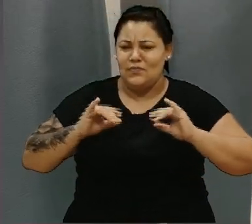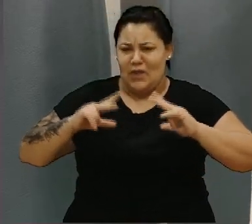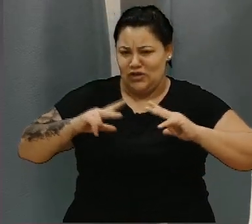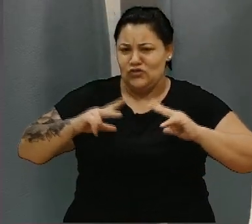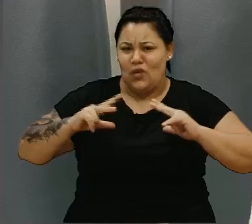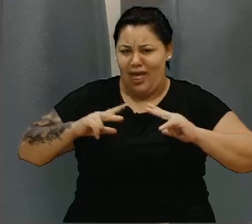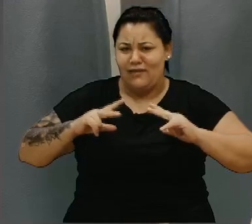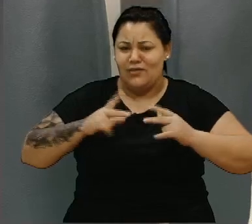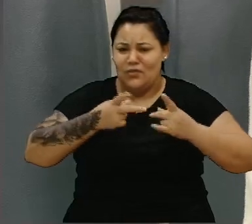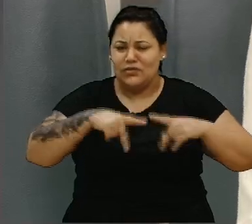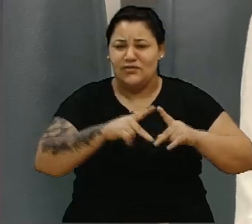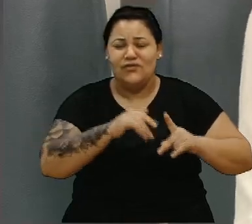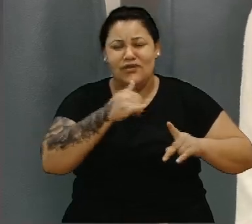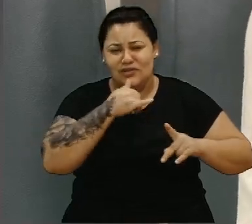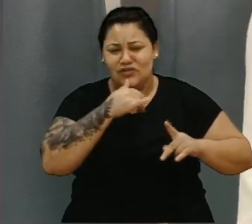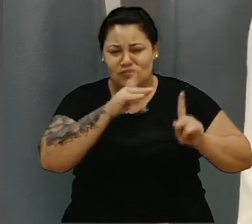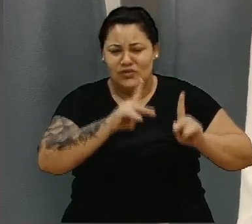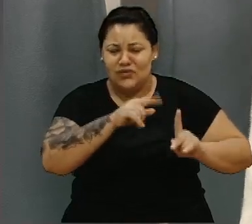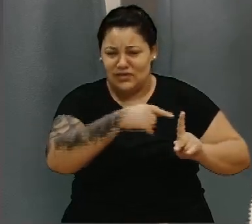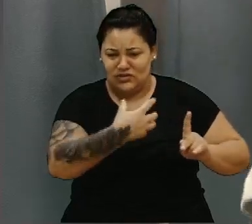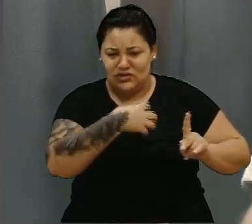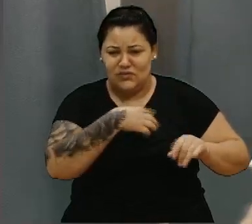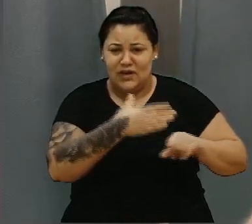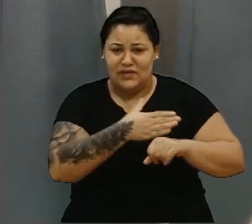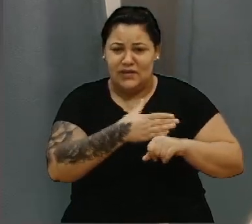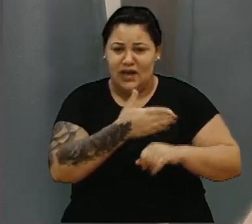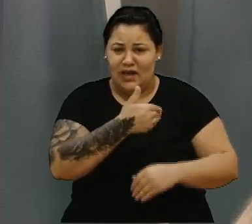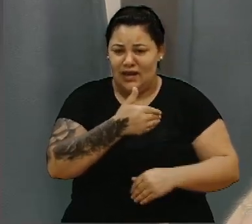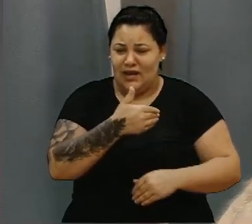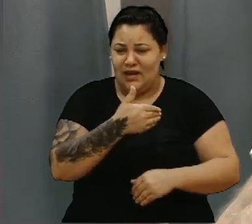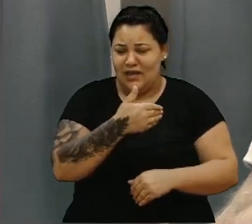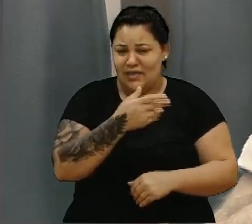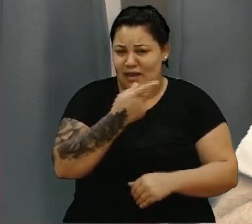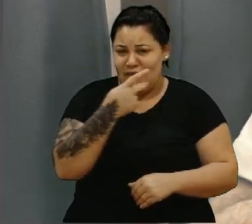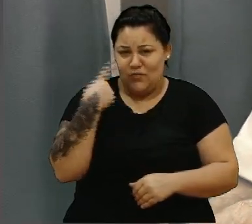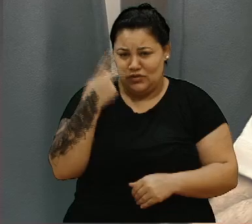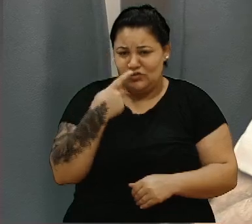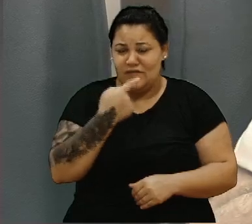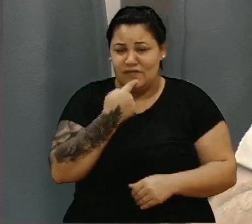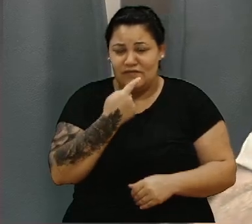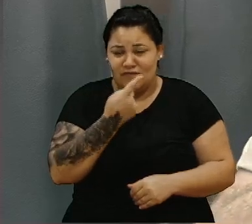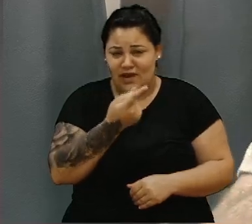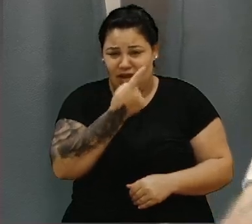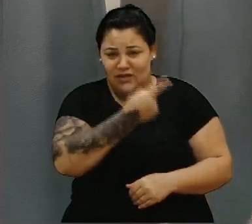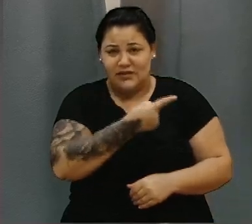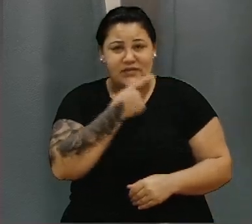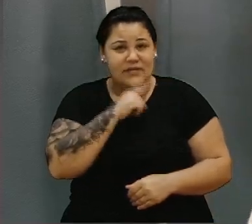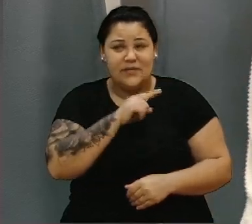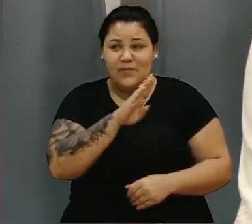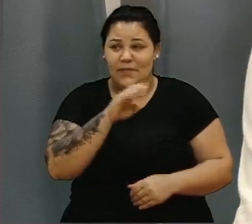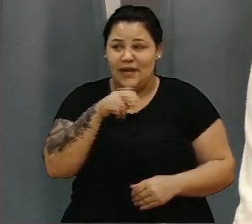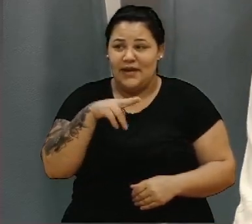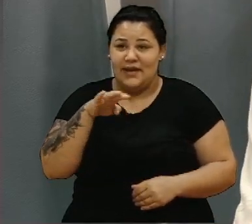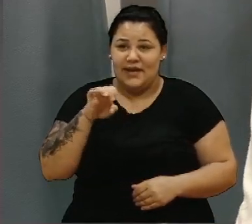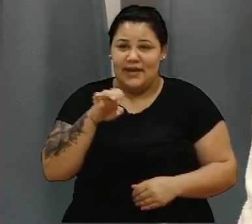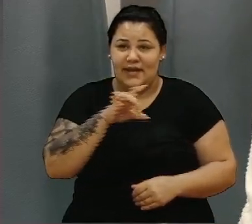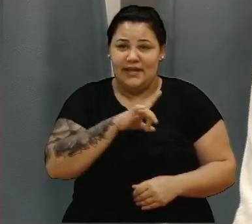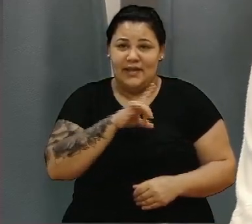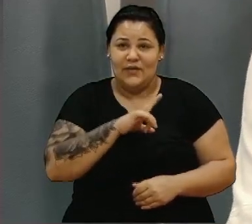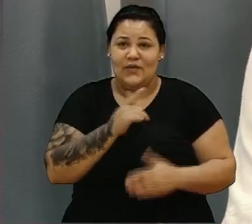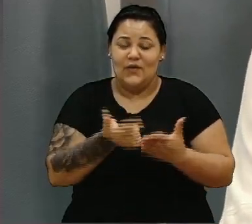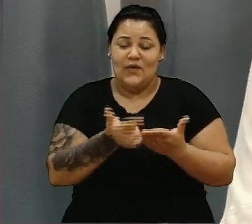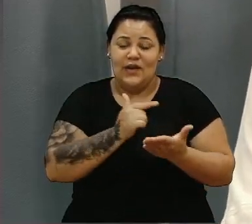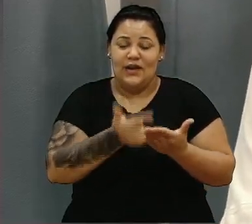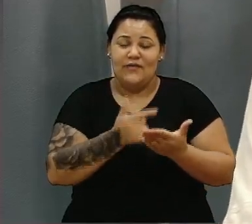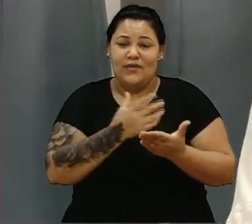assim estarem na política. Também digo aqui, vereador Caleb, o senhor que conhece o Benê Barbosa, tem um livro um livro